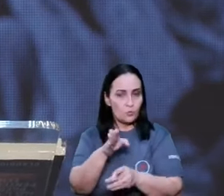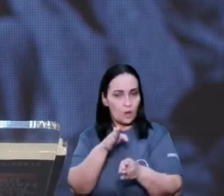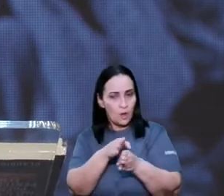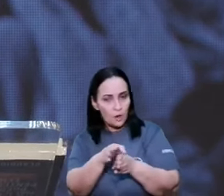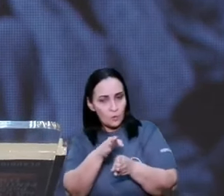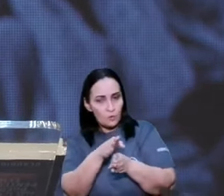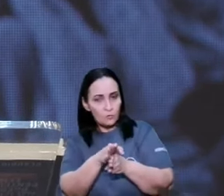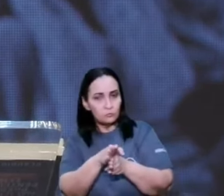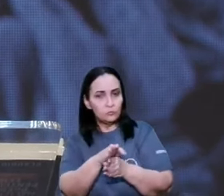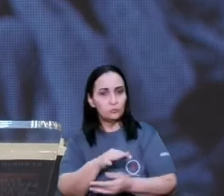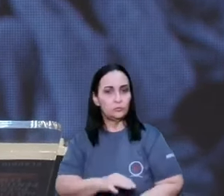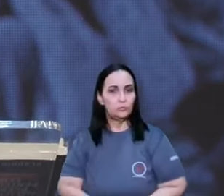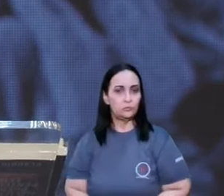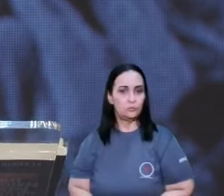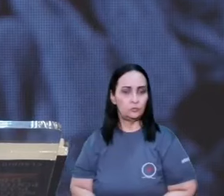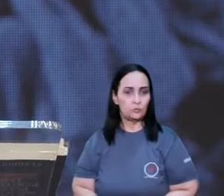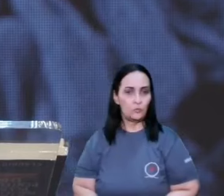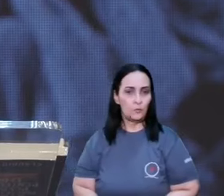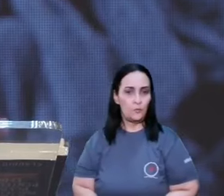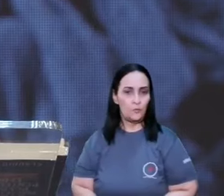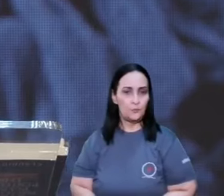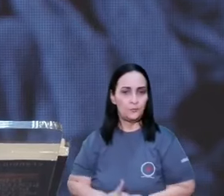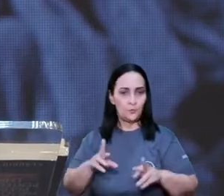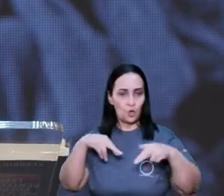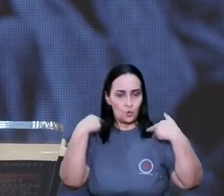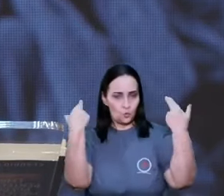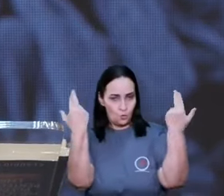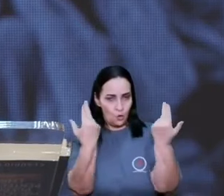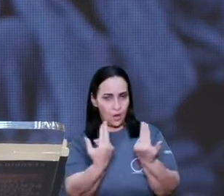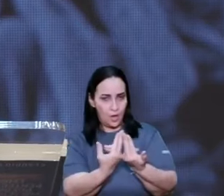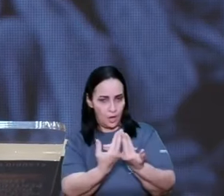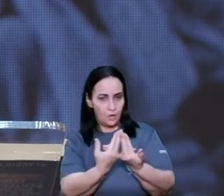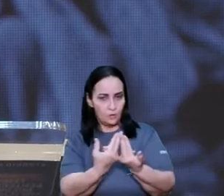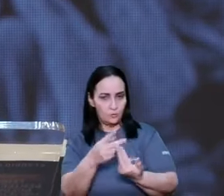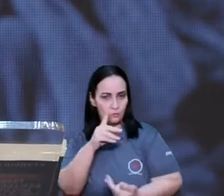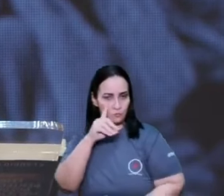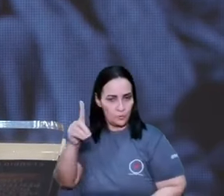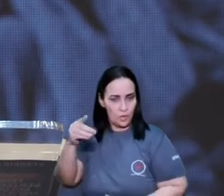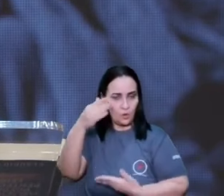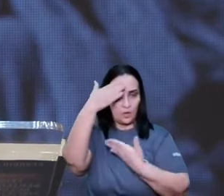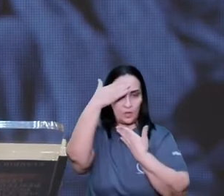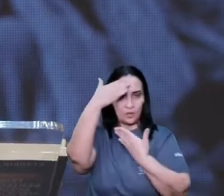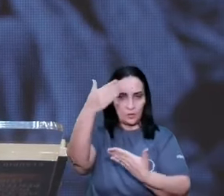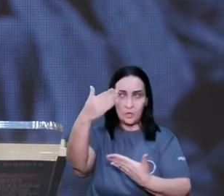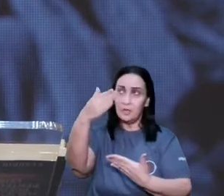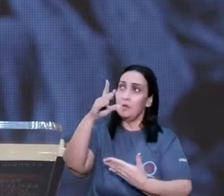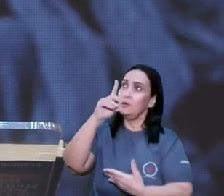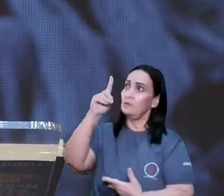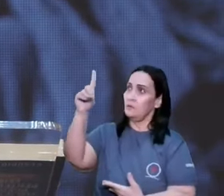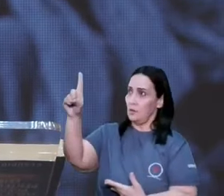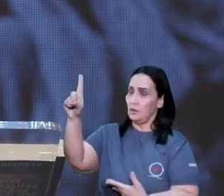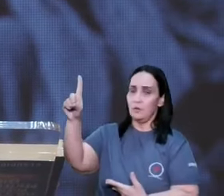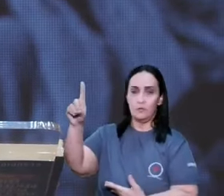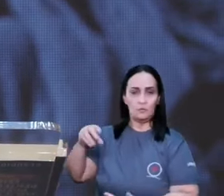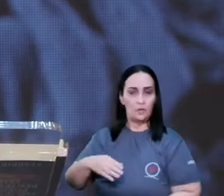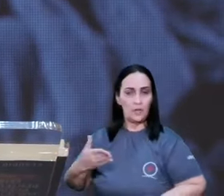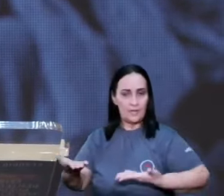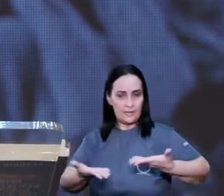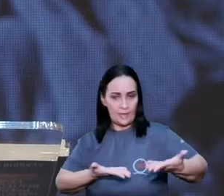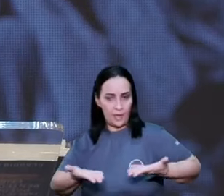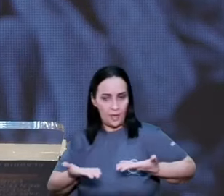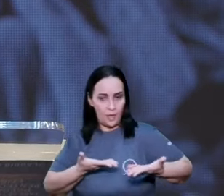e no reino de Deus Quero Agradecer muitíssimo ao senhor Deus por esses servos de